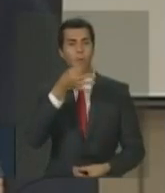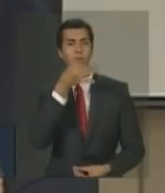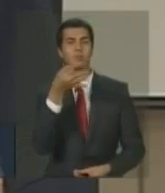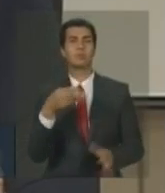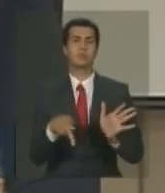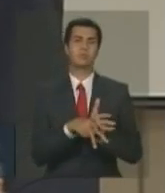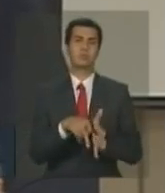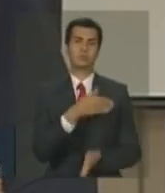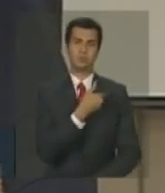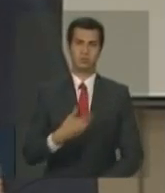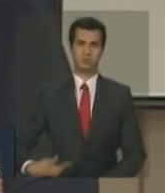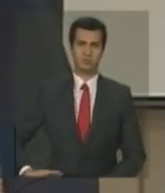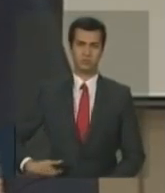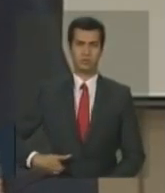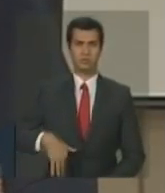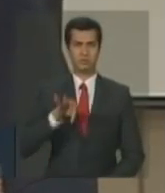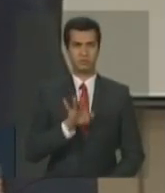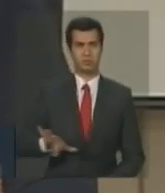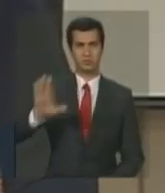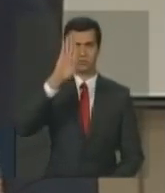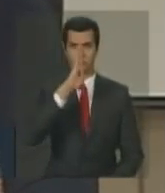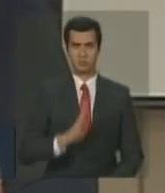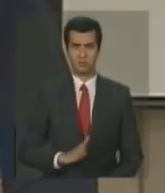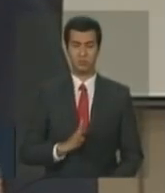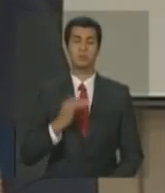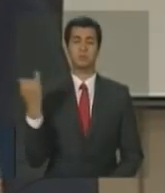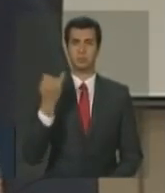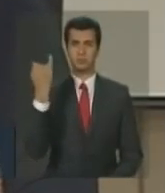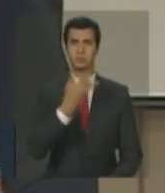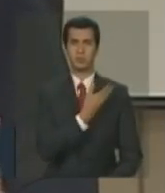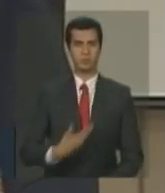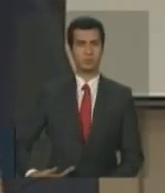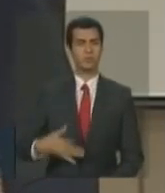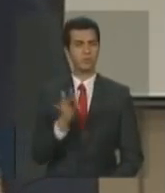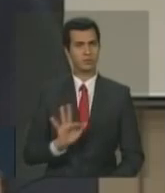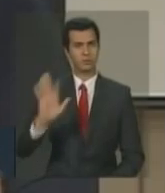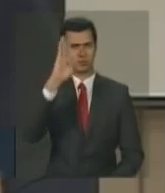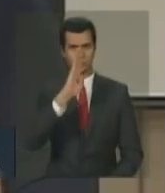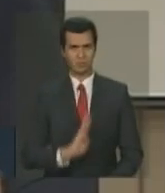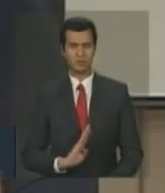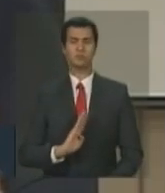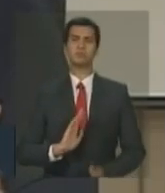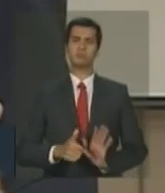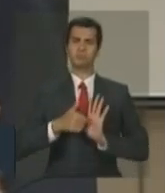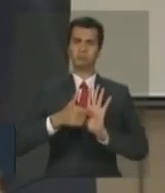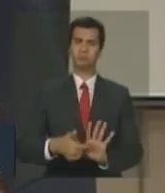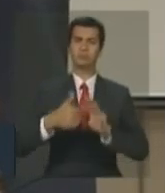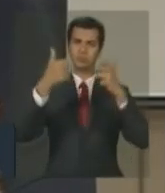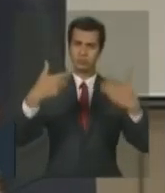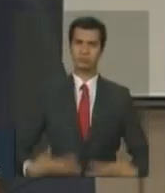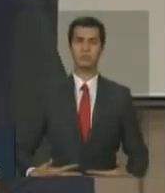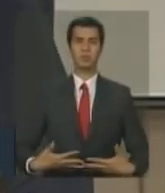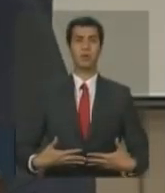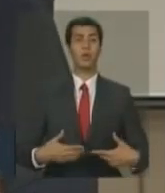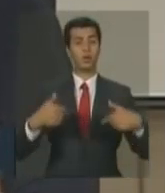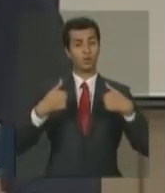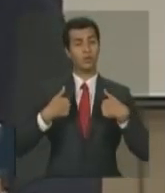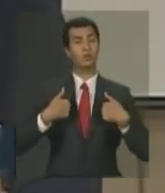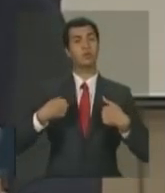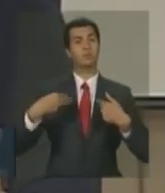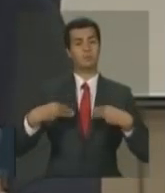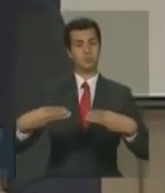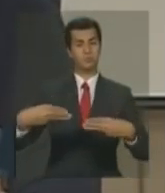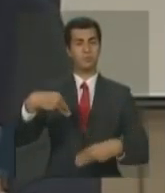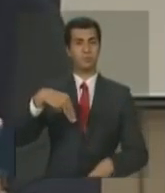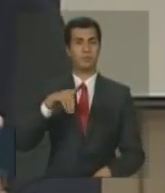avaliação. Nossa, é importante que o governo se manifeste, como o MDS responde pela área social, em especial a partir do Brasil